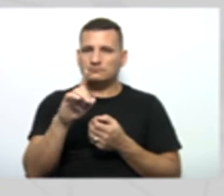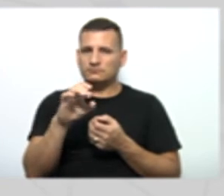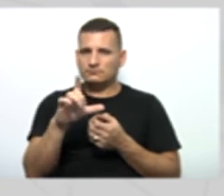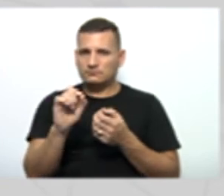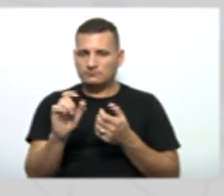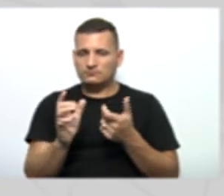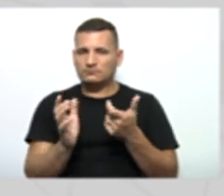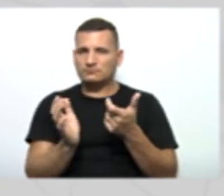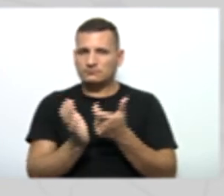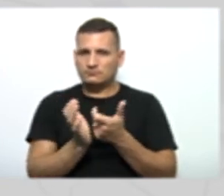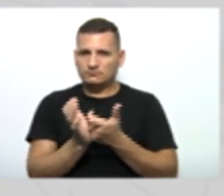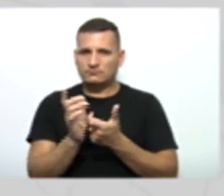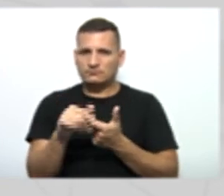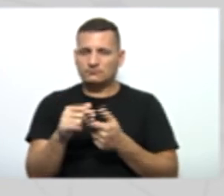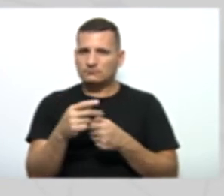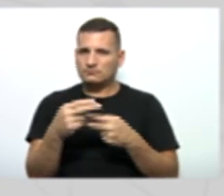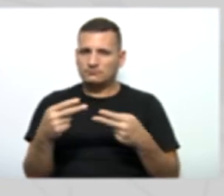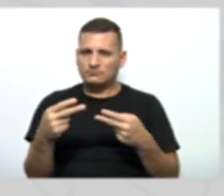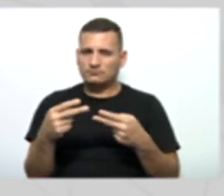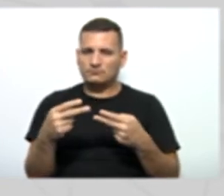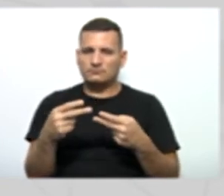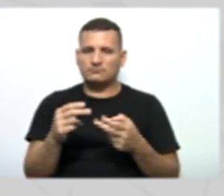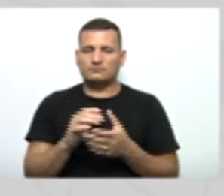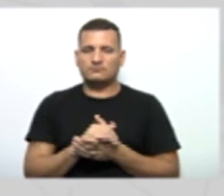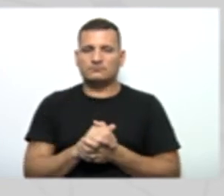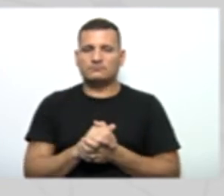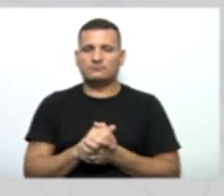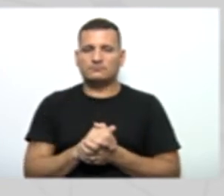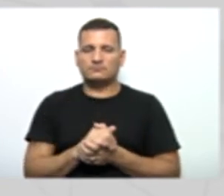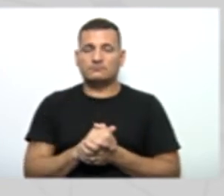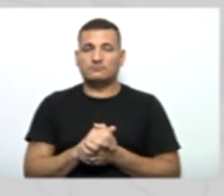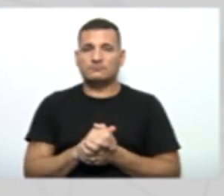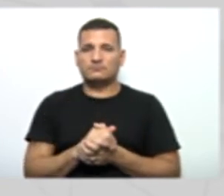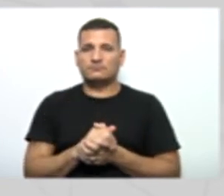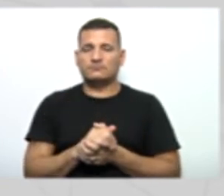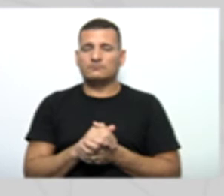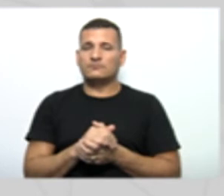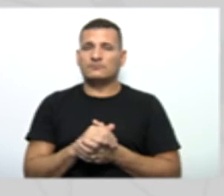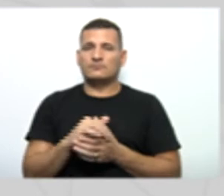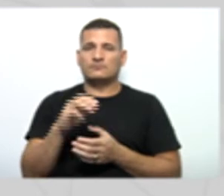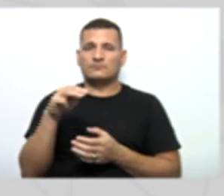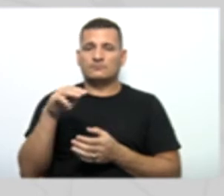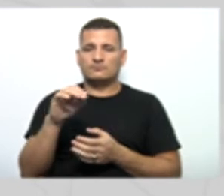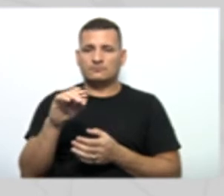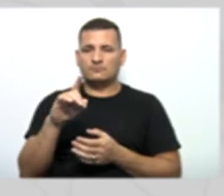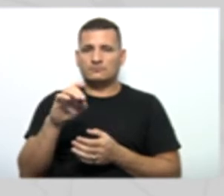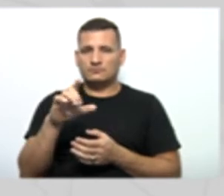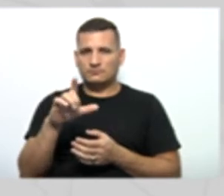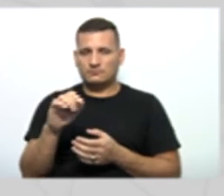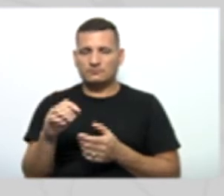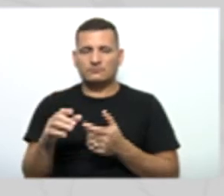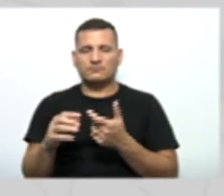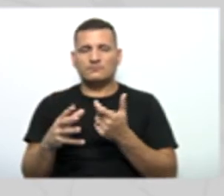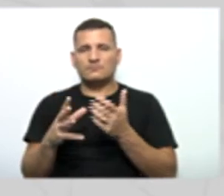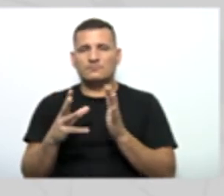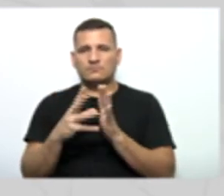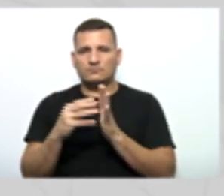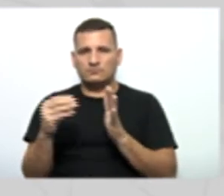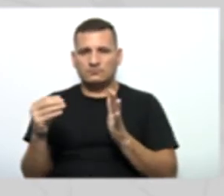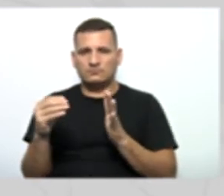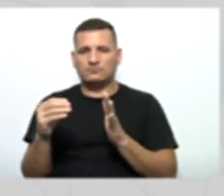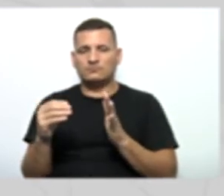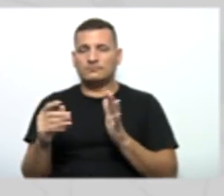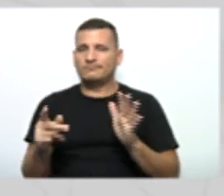objeto? Vamos lá, ó. Esse modelo pertence a uma marca. Olha aí, ó.